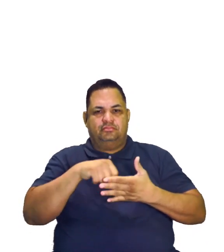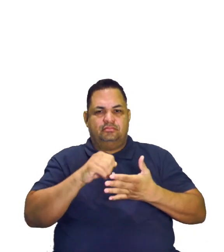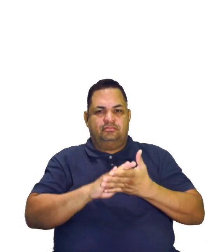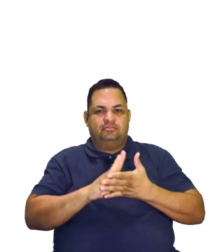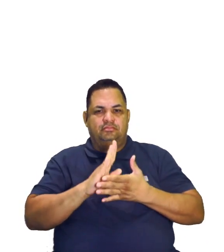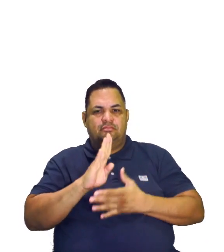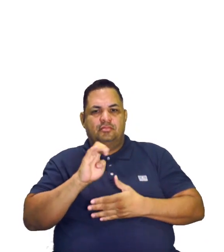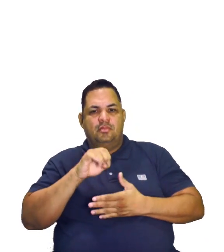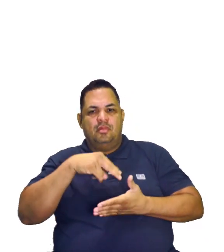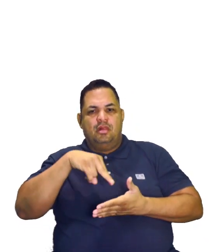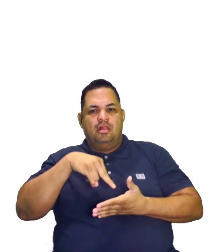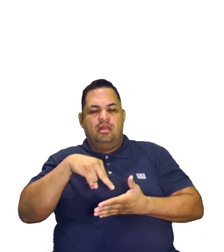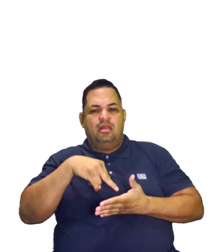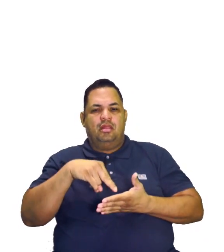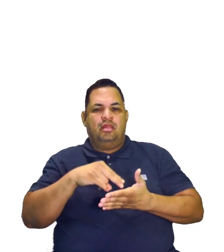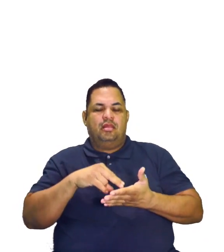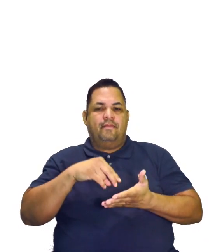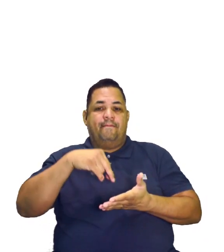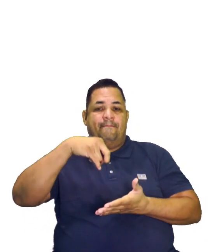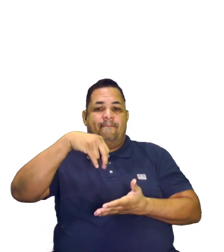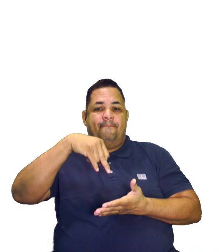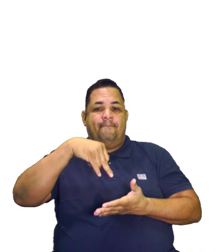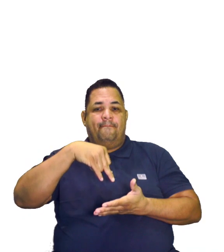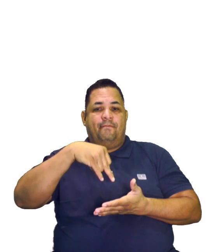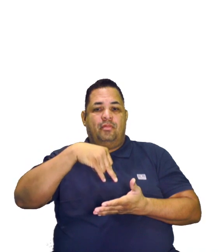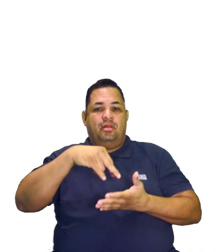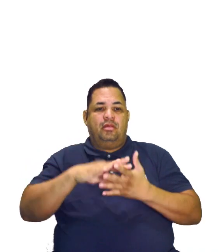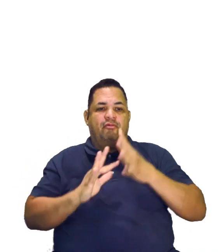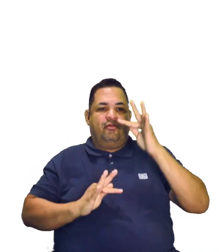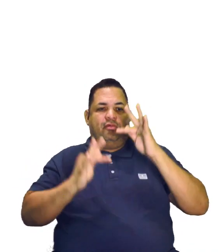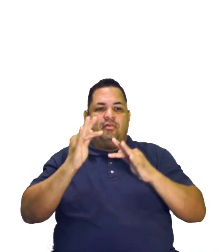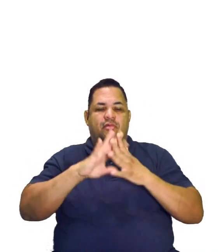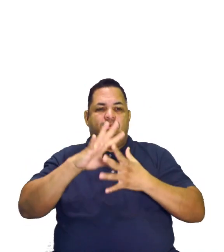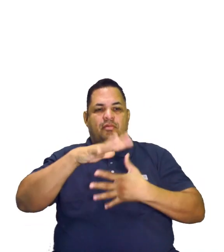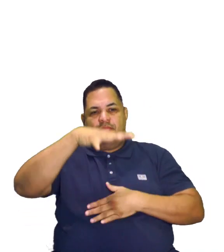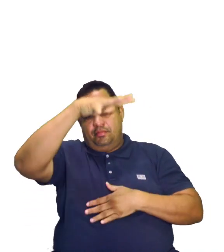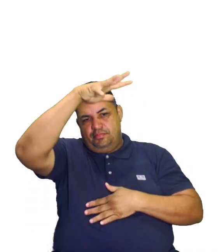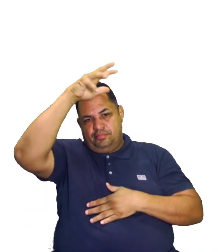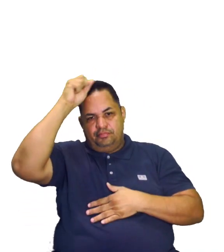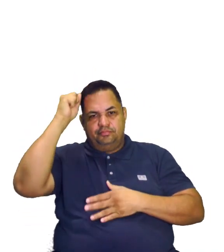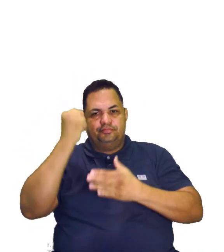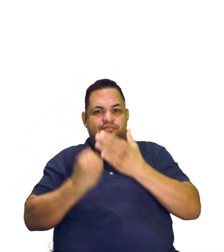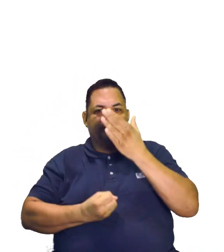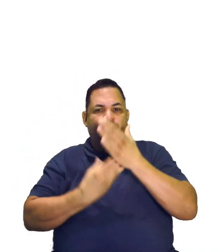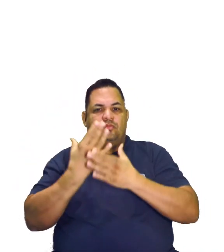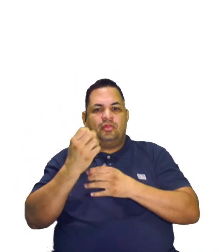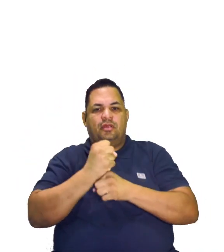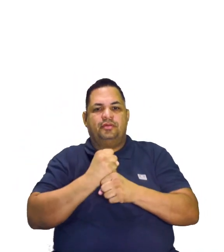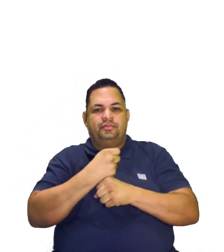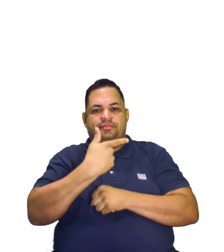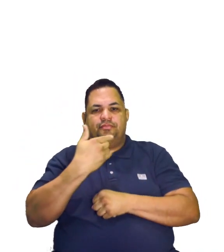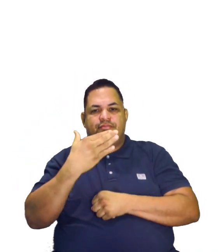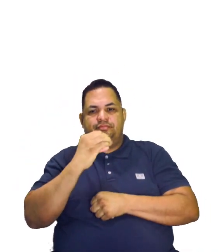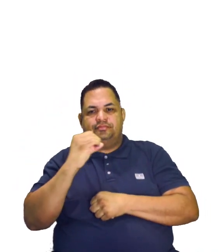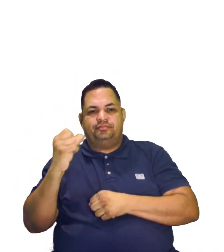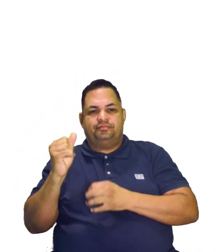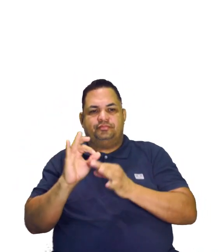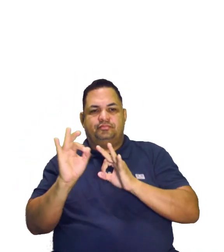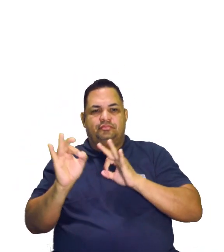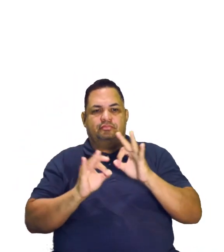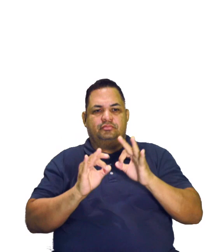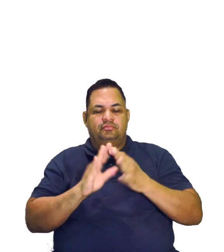Balé Folclórico do Amazonas foi criado em 2001. Integra os corpos artísticos do